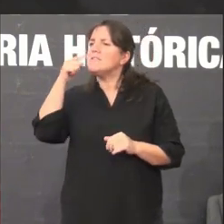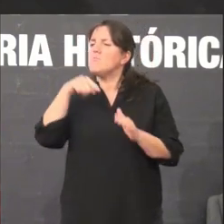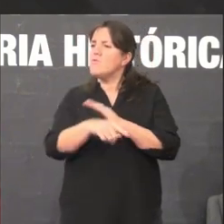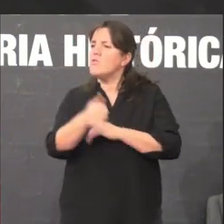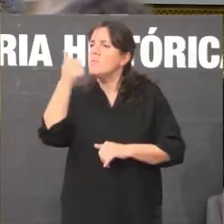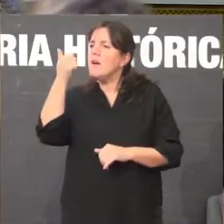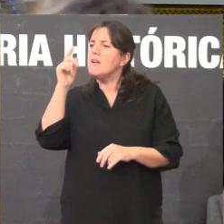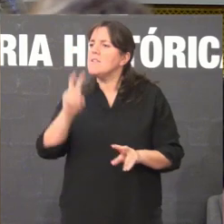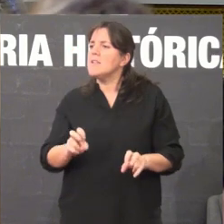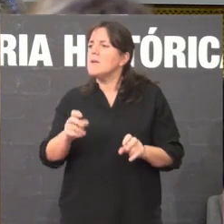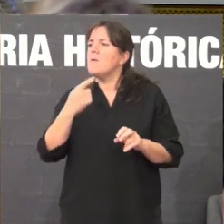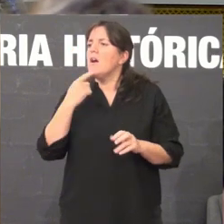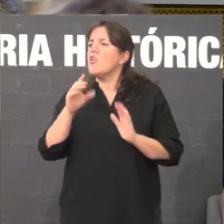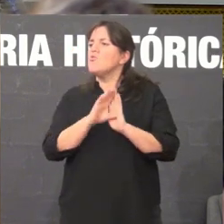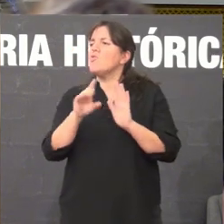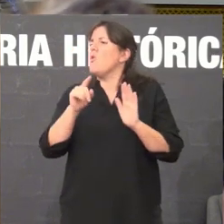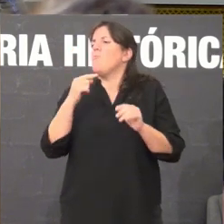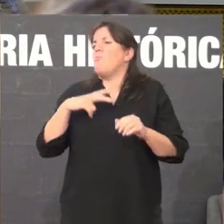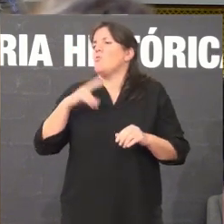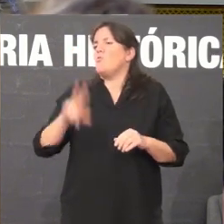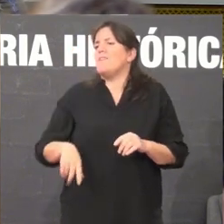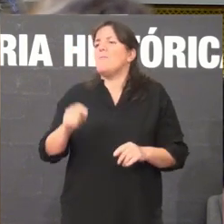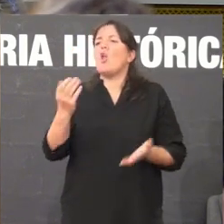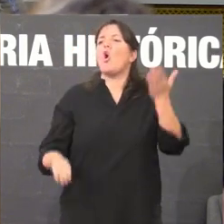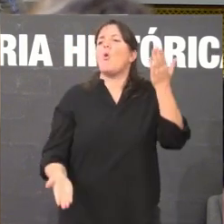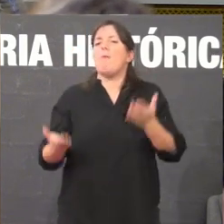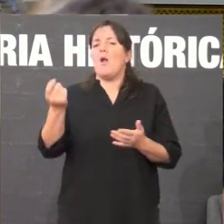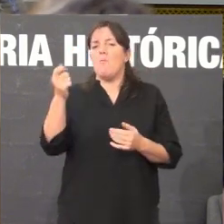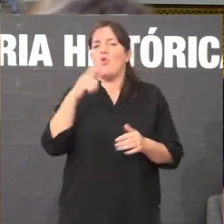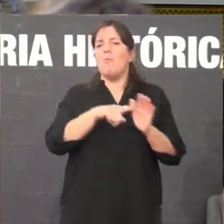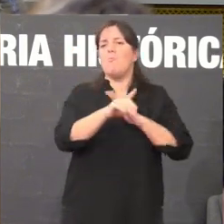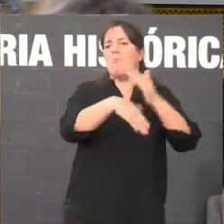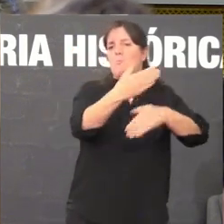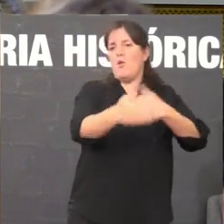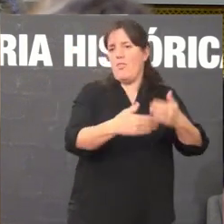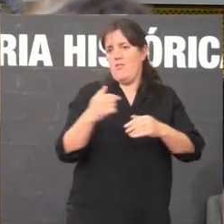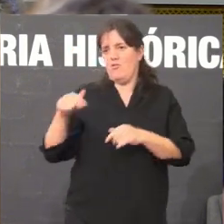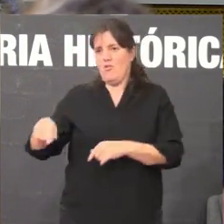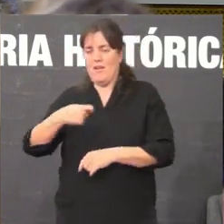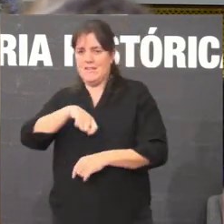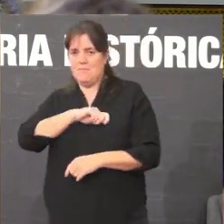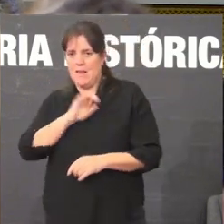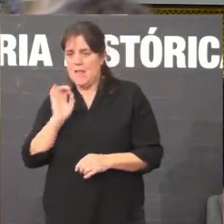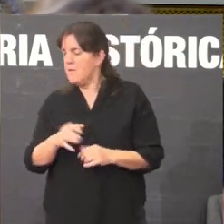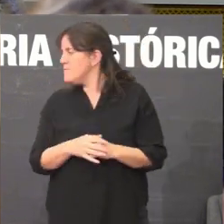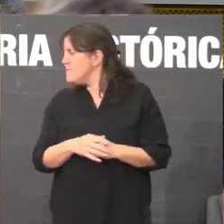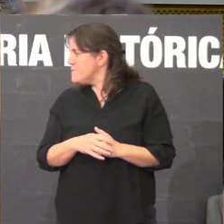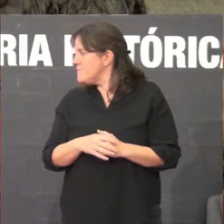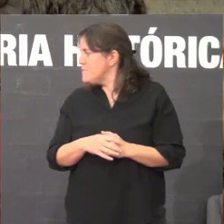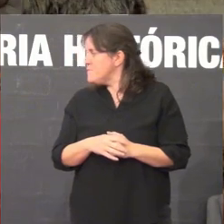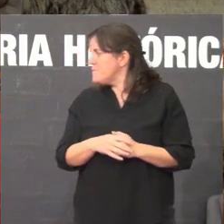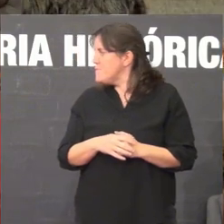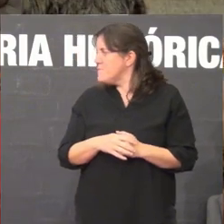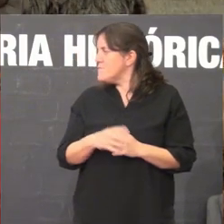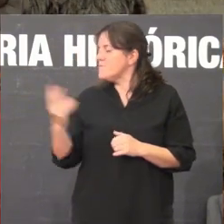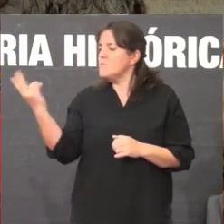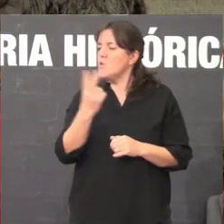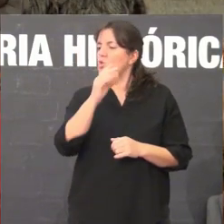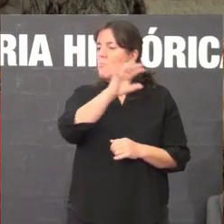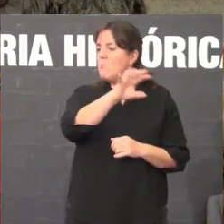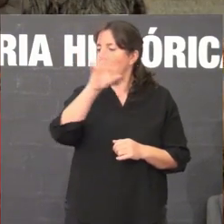portuguesa, no entanto, vou fazer algumas comparações com o processo em Espanha. É claro que os dois